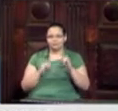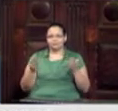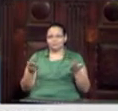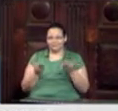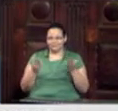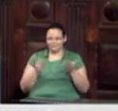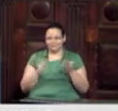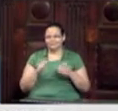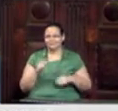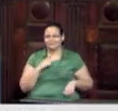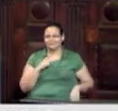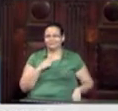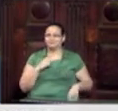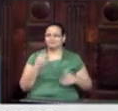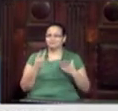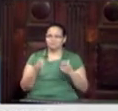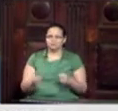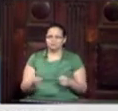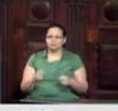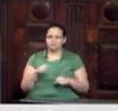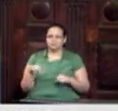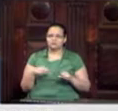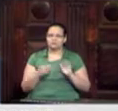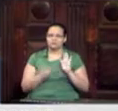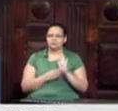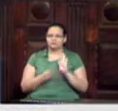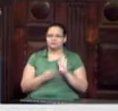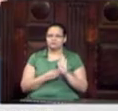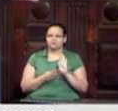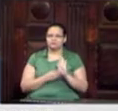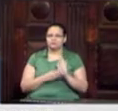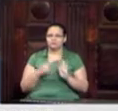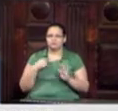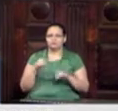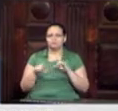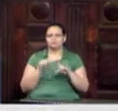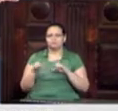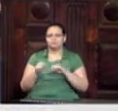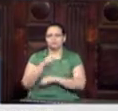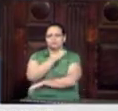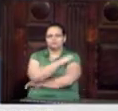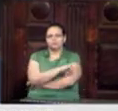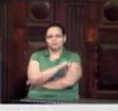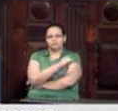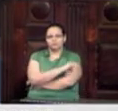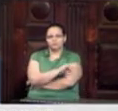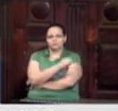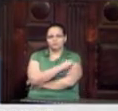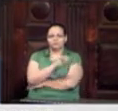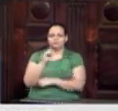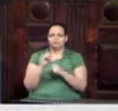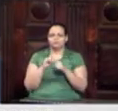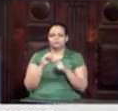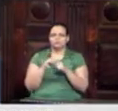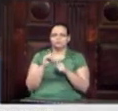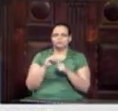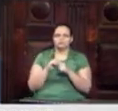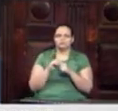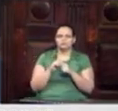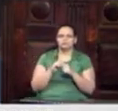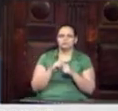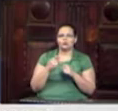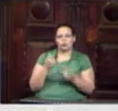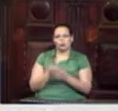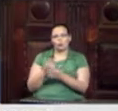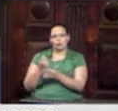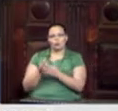pareceu muito favorável à nossa proposta. Eu escolho o Rio para fazer as minhas compras. Se